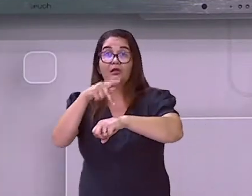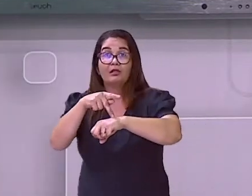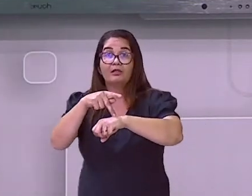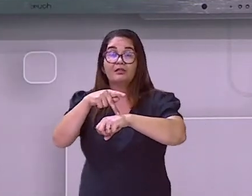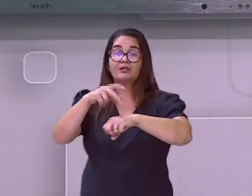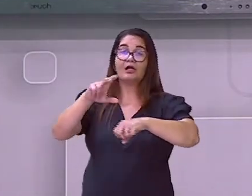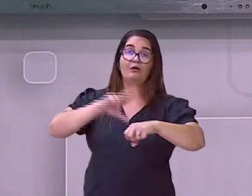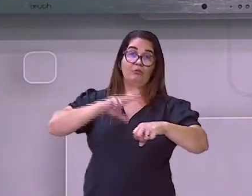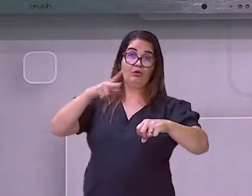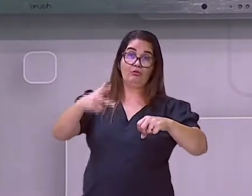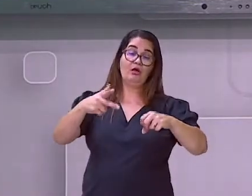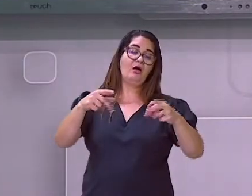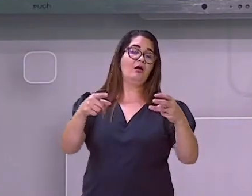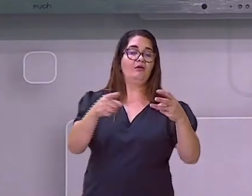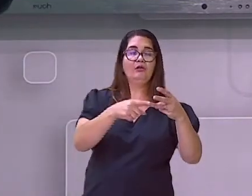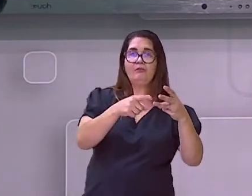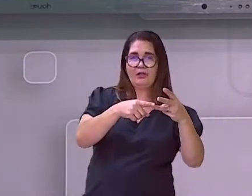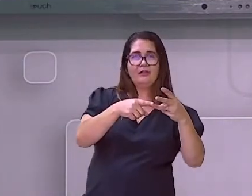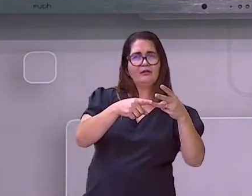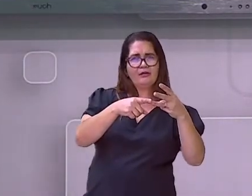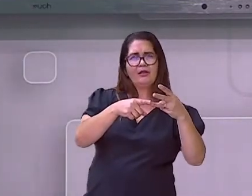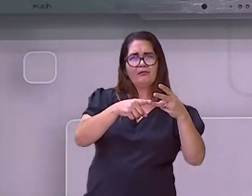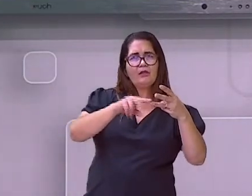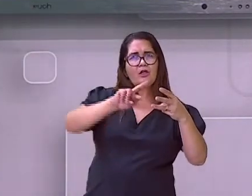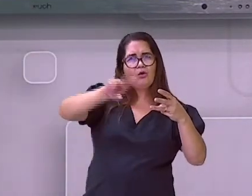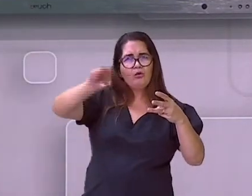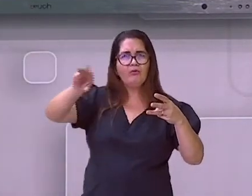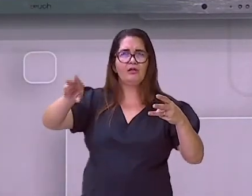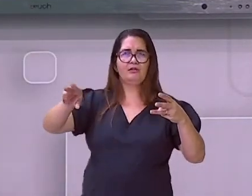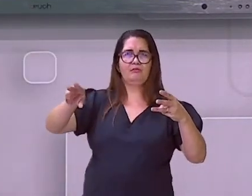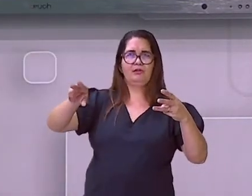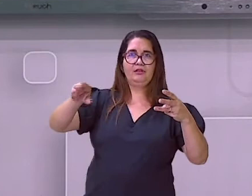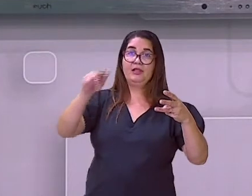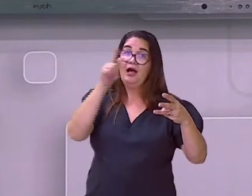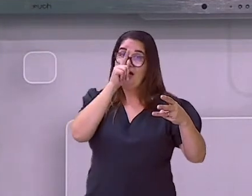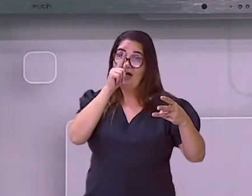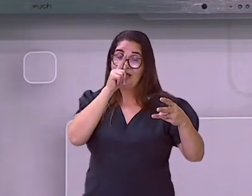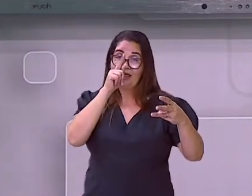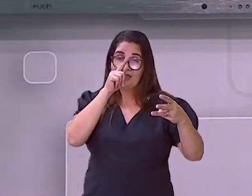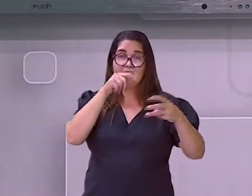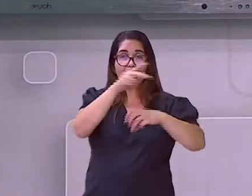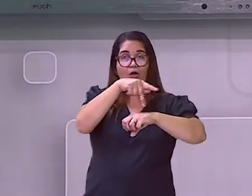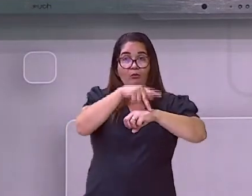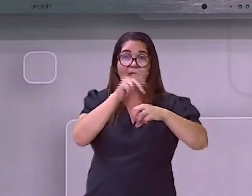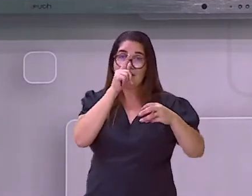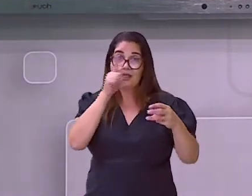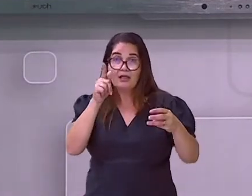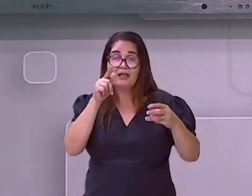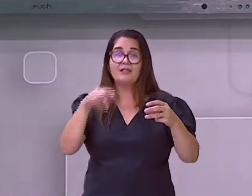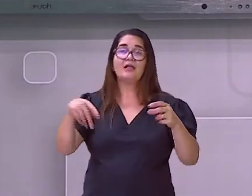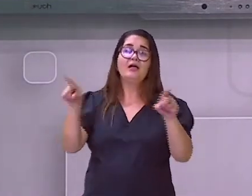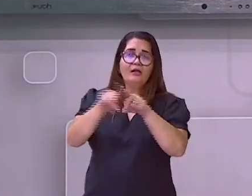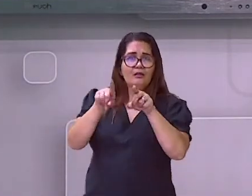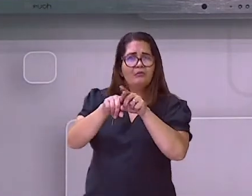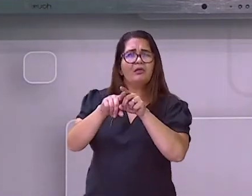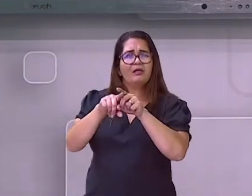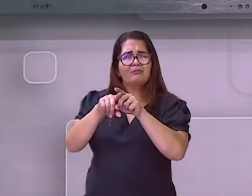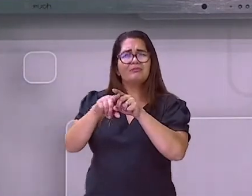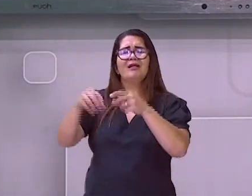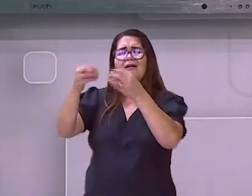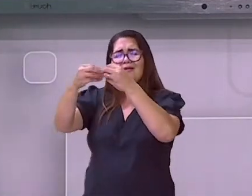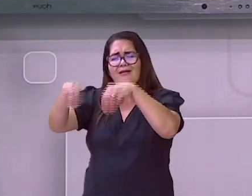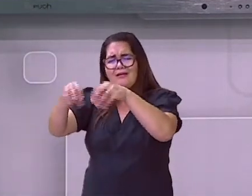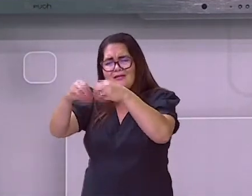problemas e, inclusive, nós vamos ver no finalzinho dessa aula e na próxima que boa